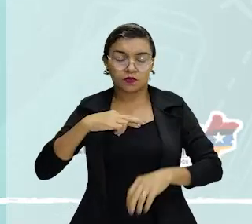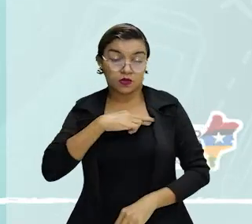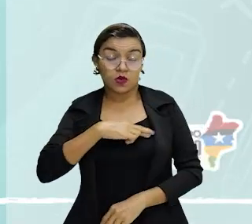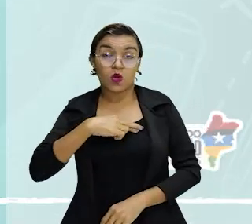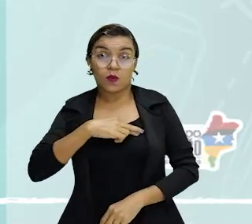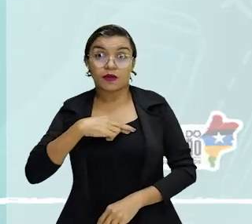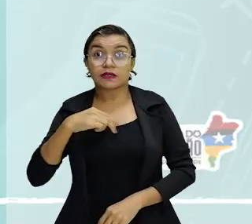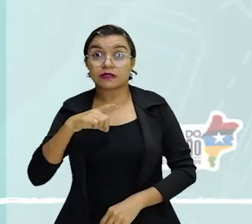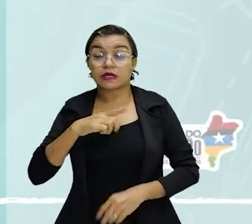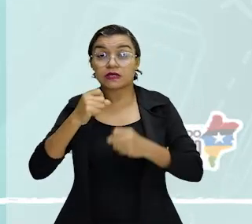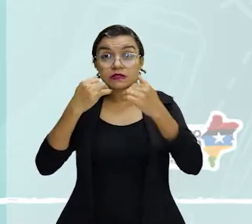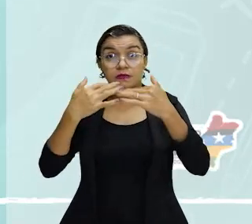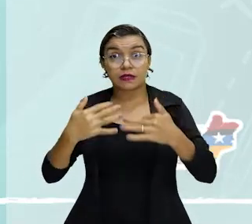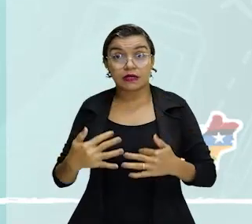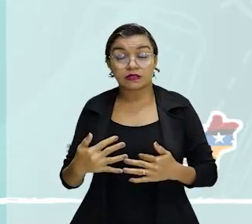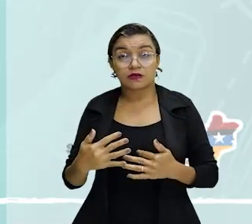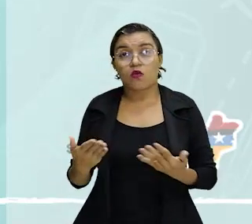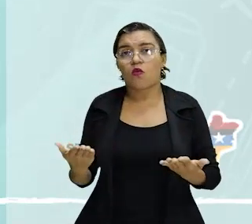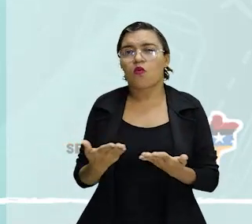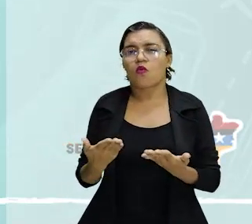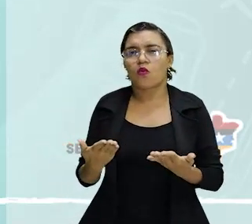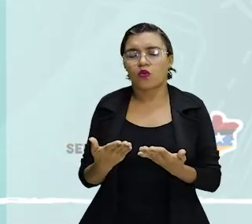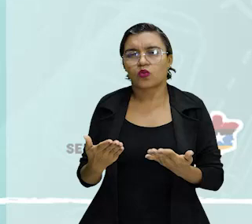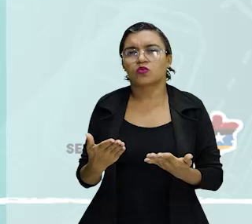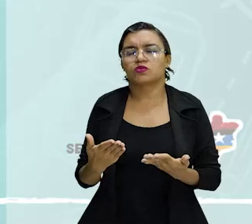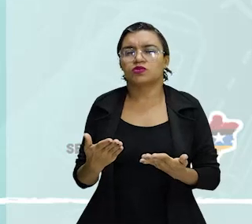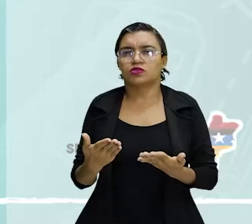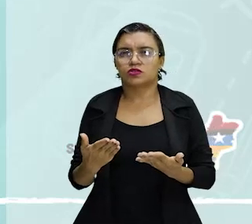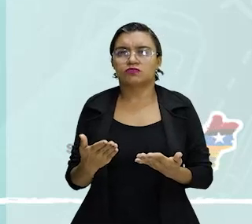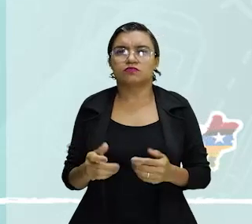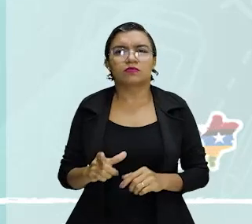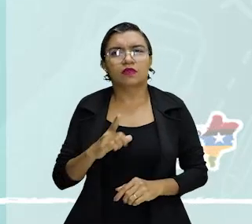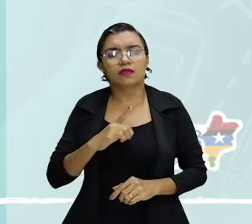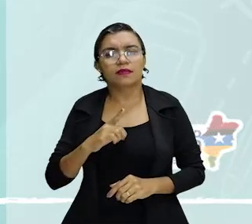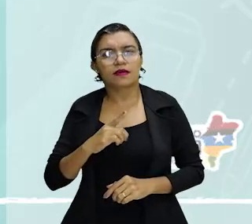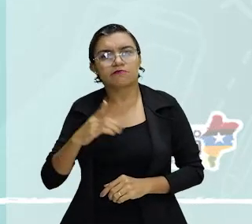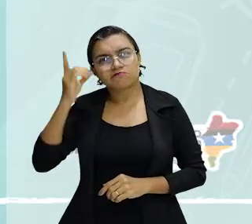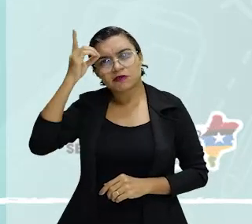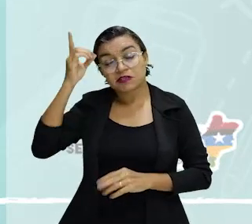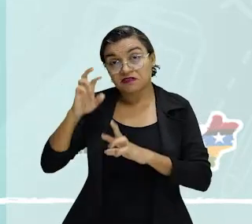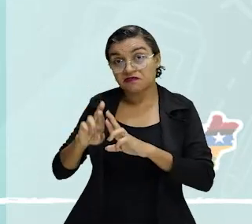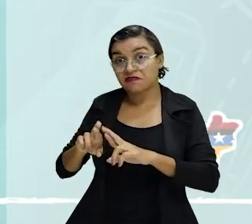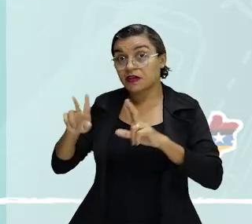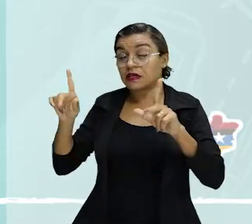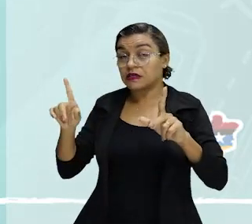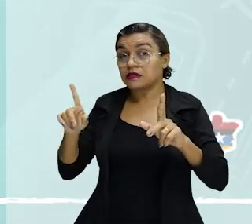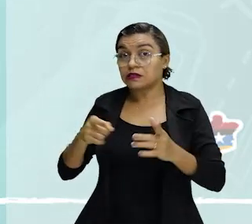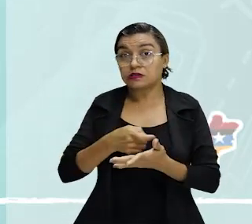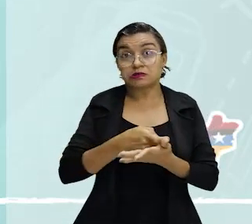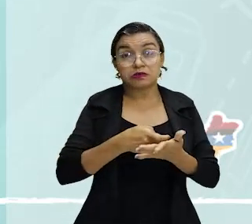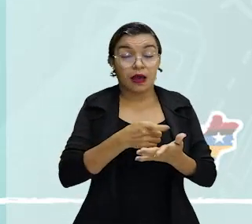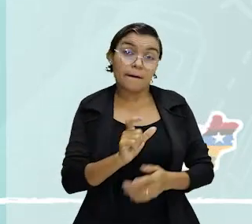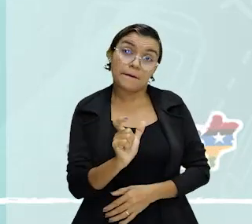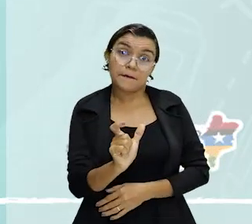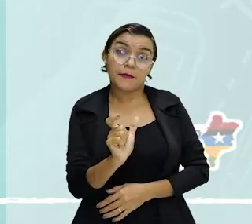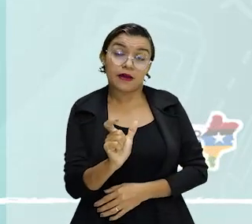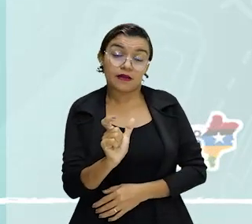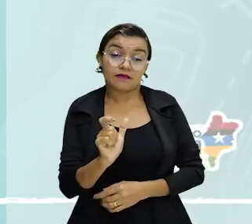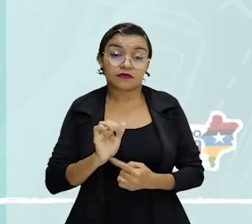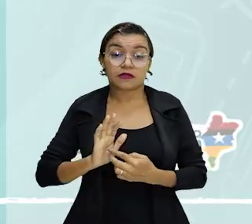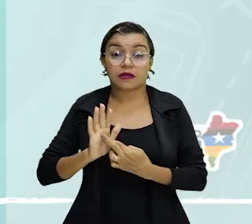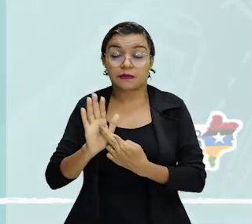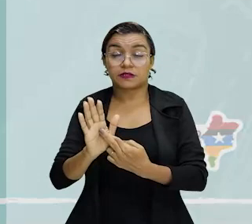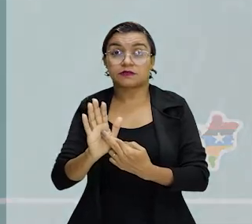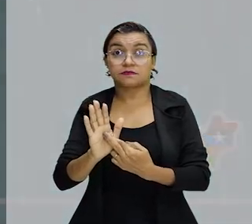definição clássica e hoje em dia, na modernidade, uma ideia diferente do que aquele termo representa, o